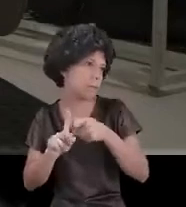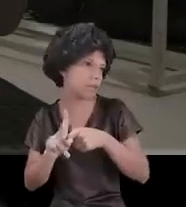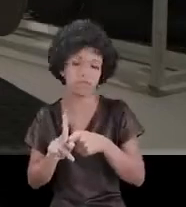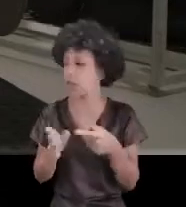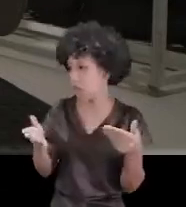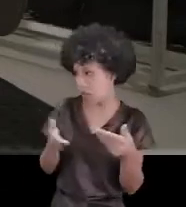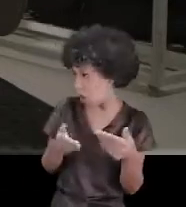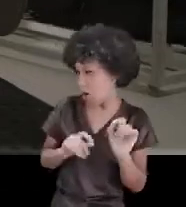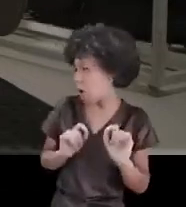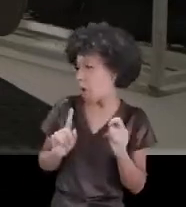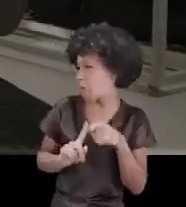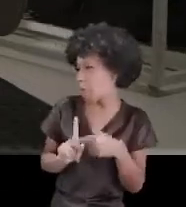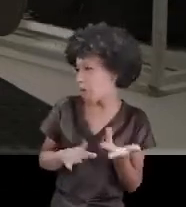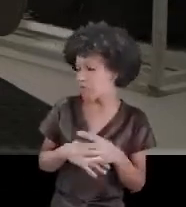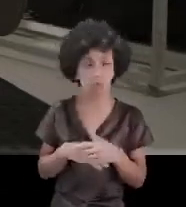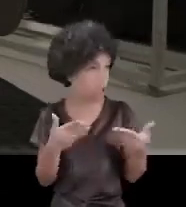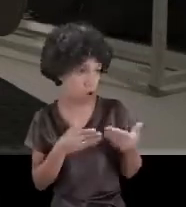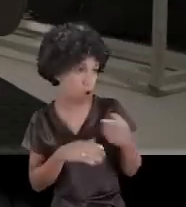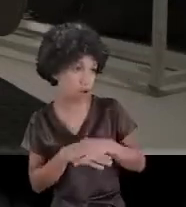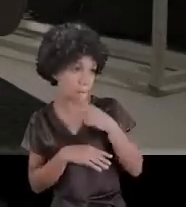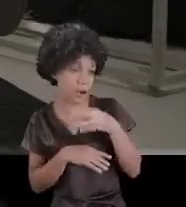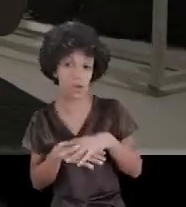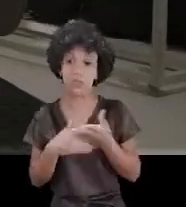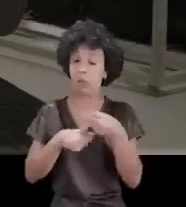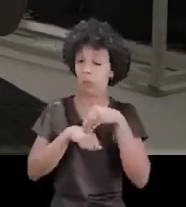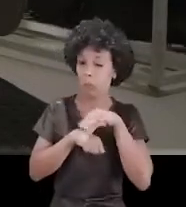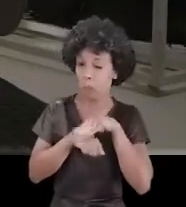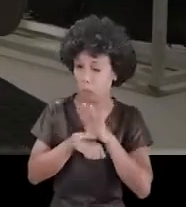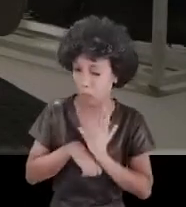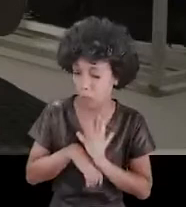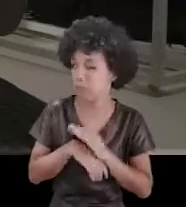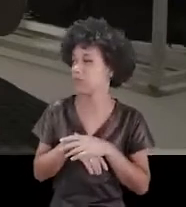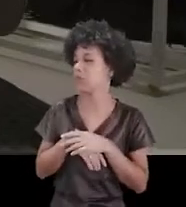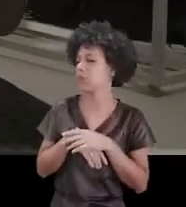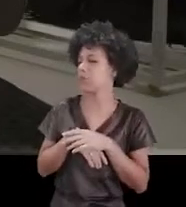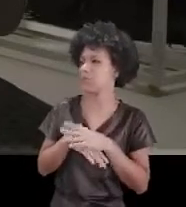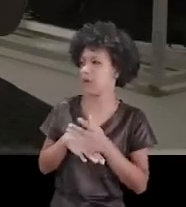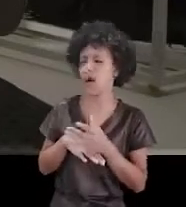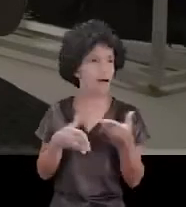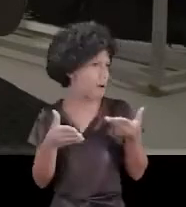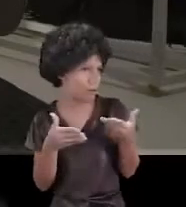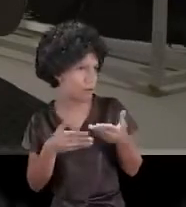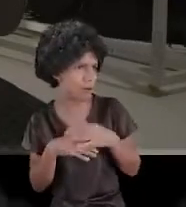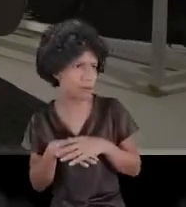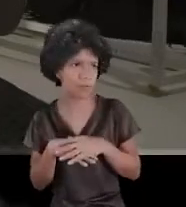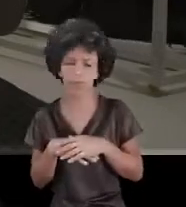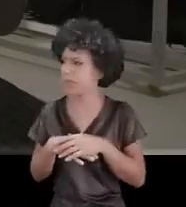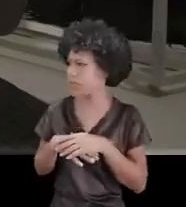mas você vai então assim estamos fazendo um spoiler que daqui a pouco você vai não Você viu a